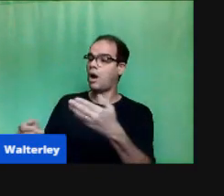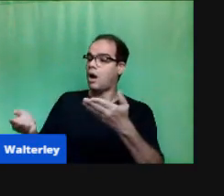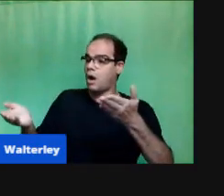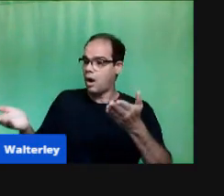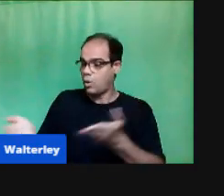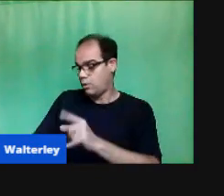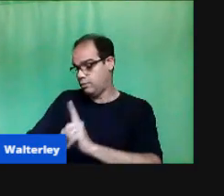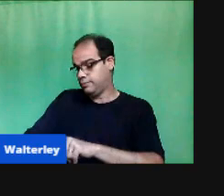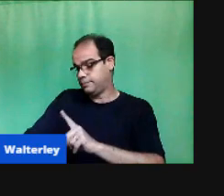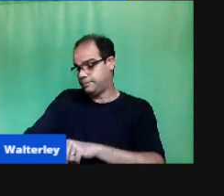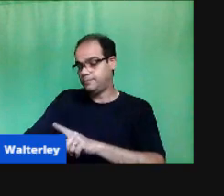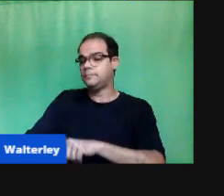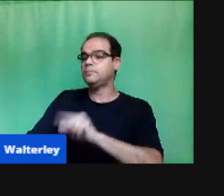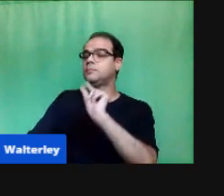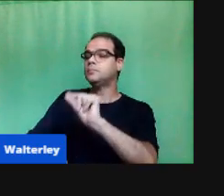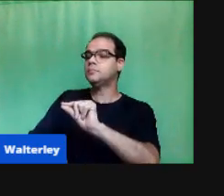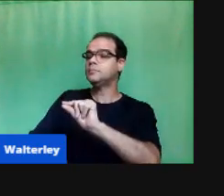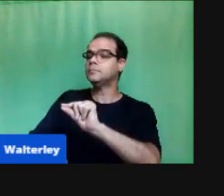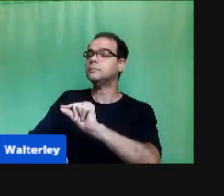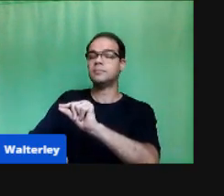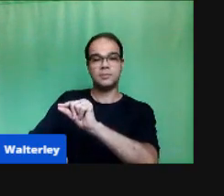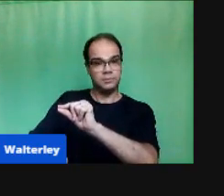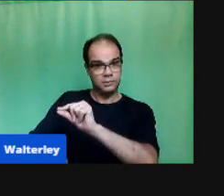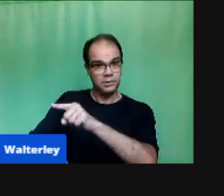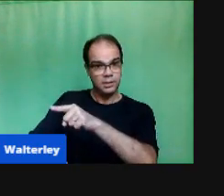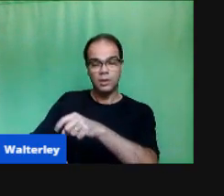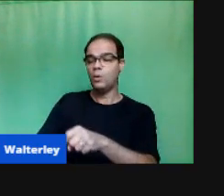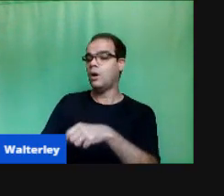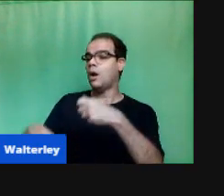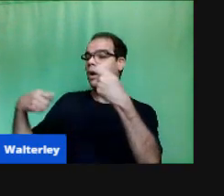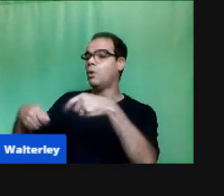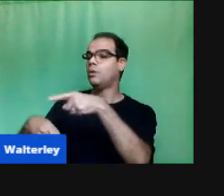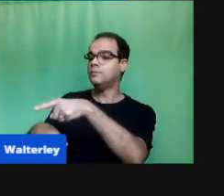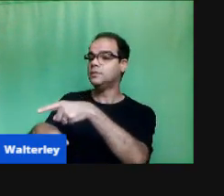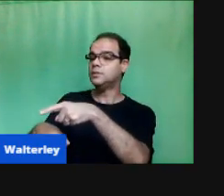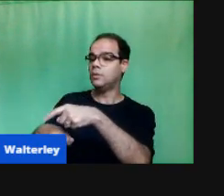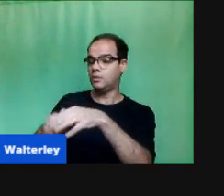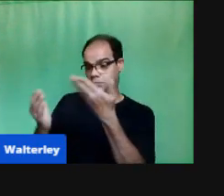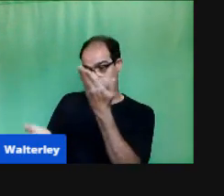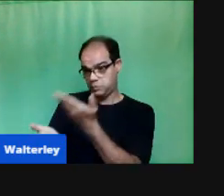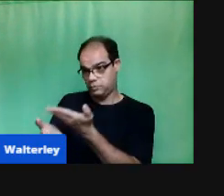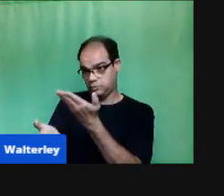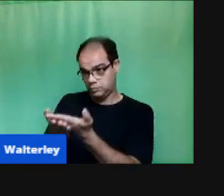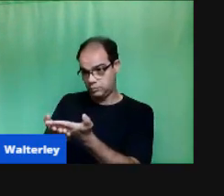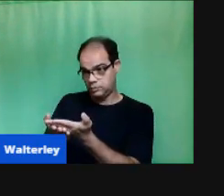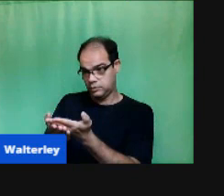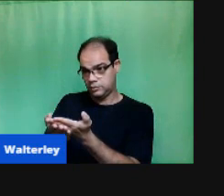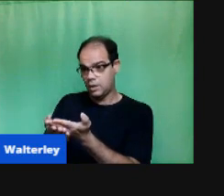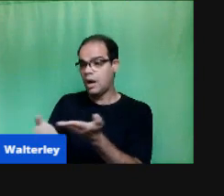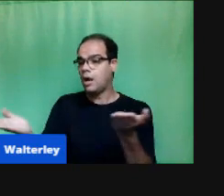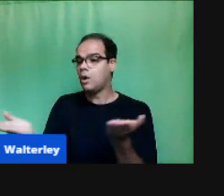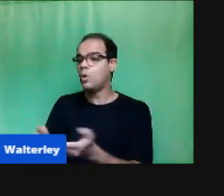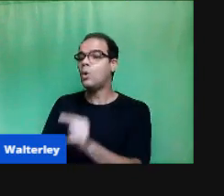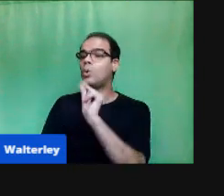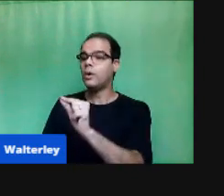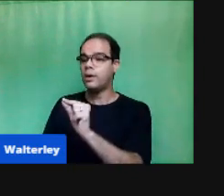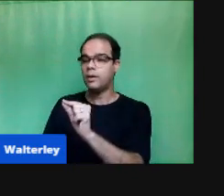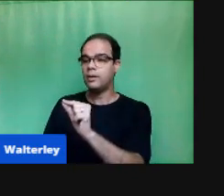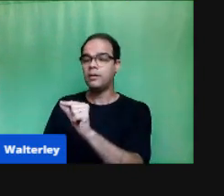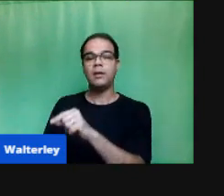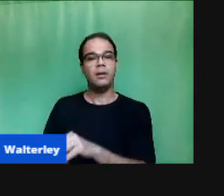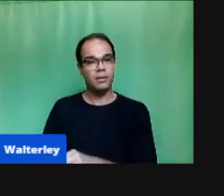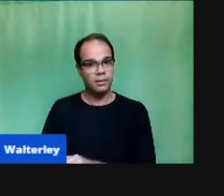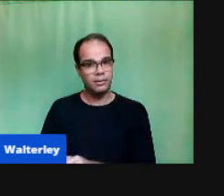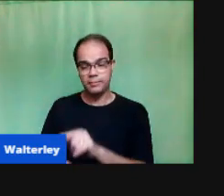nós professores. Então, vamos ter esse relacionamento, professor, pai, família,